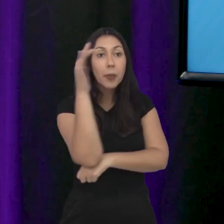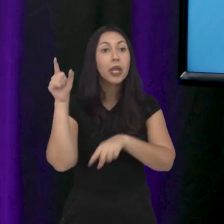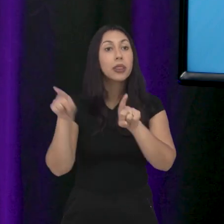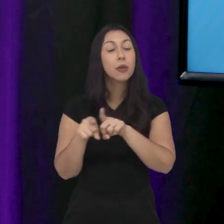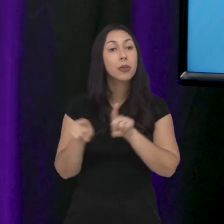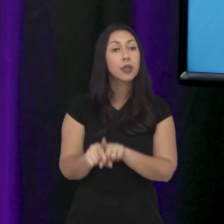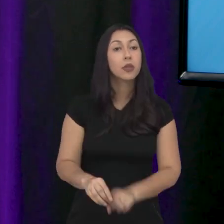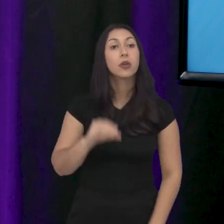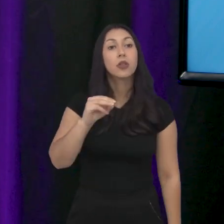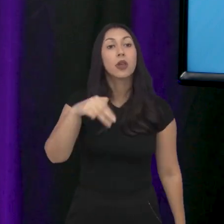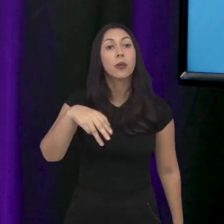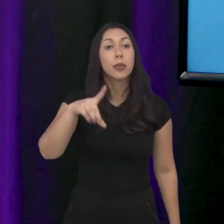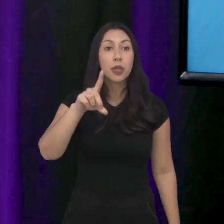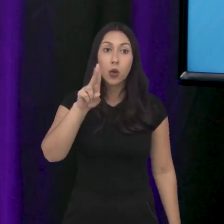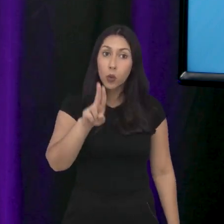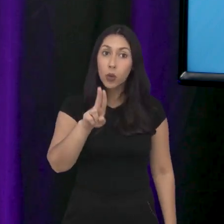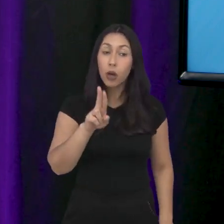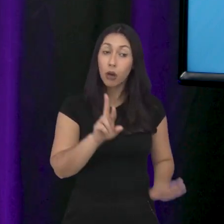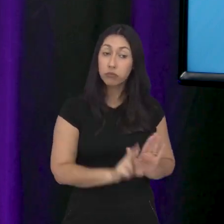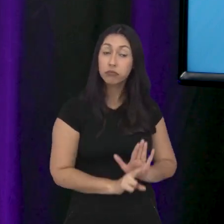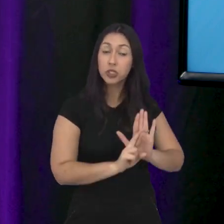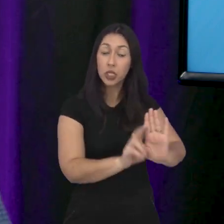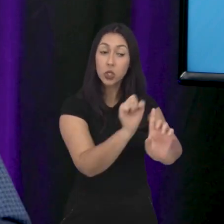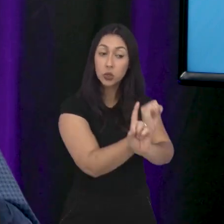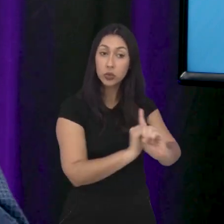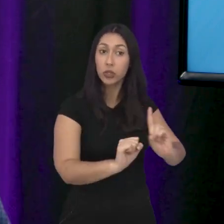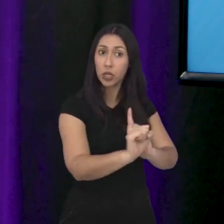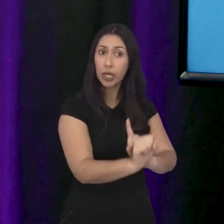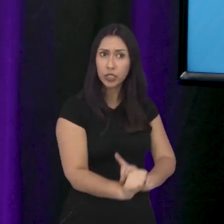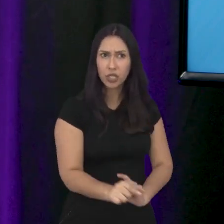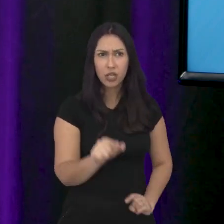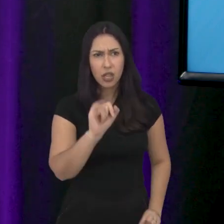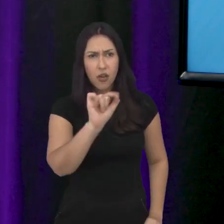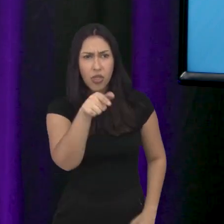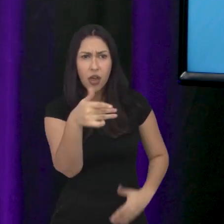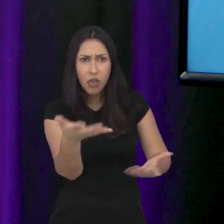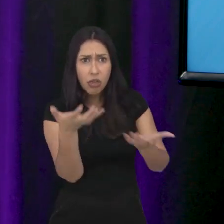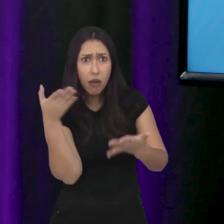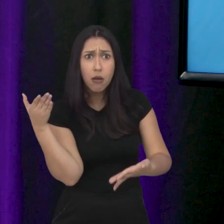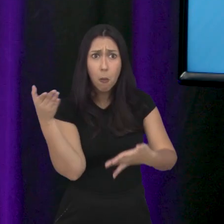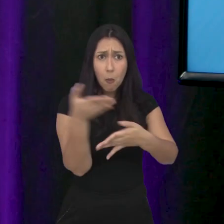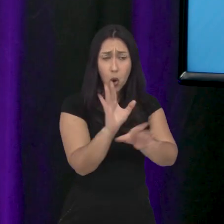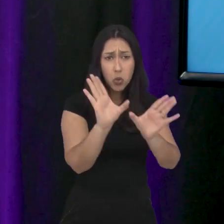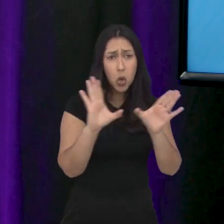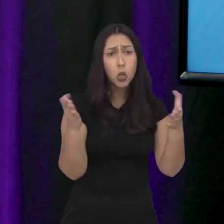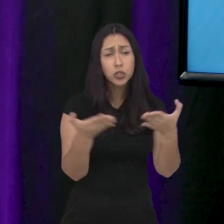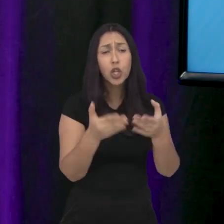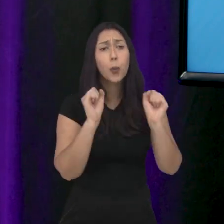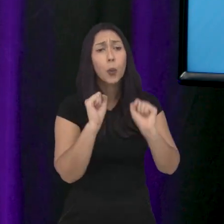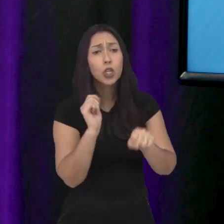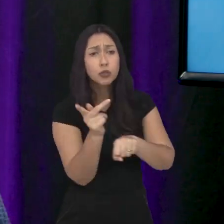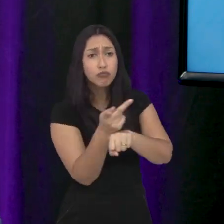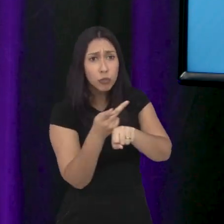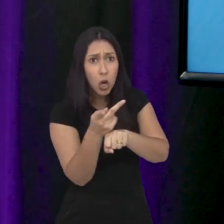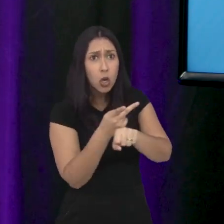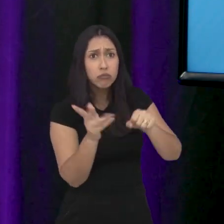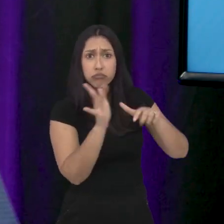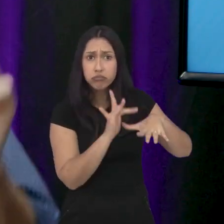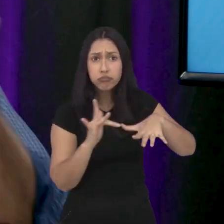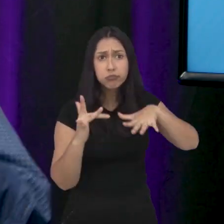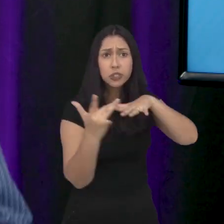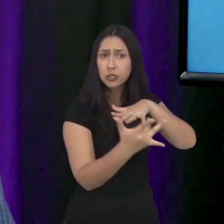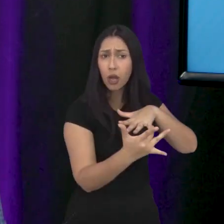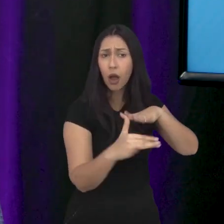do CMDU, representando a sociedade civil. Então, se você tem vontade de participar desses conselhos de alguma forma, nos procure na